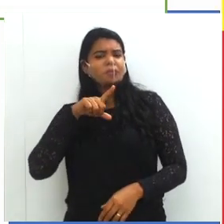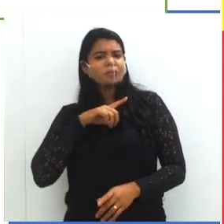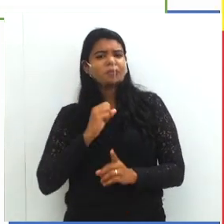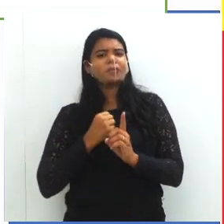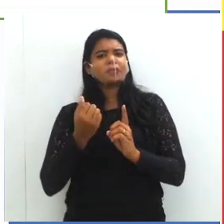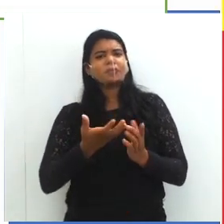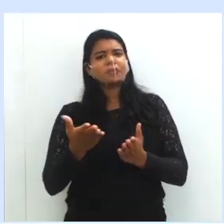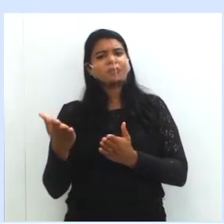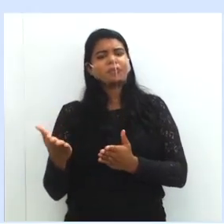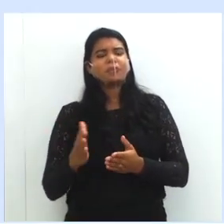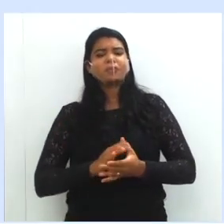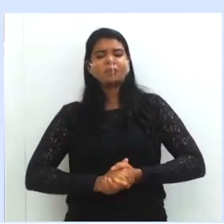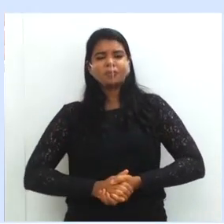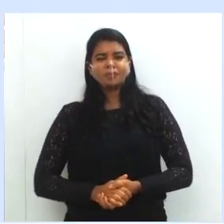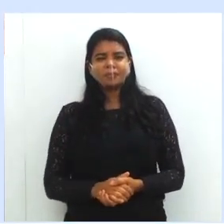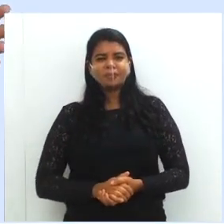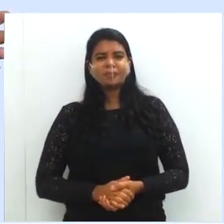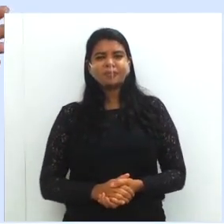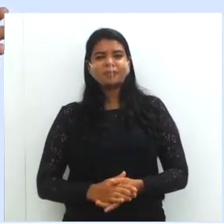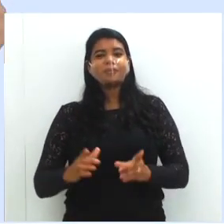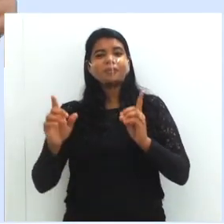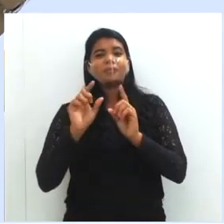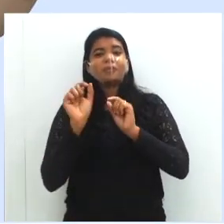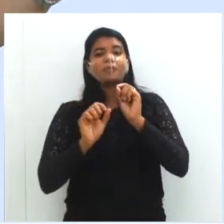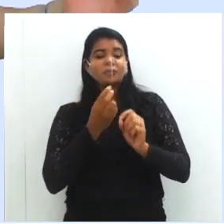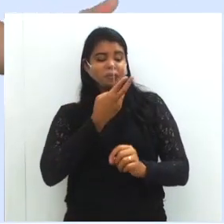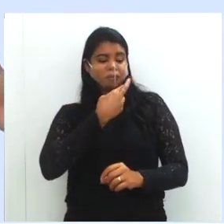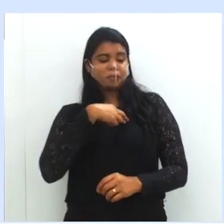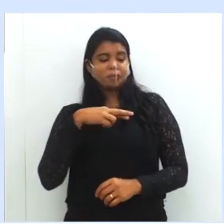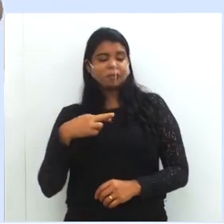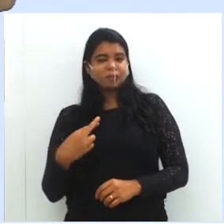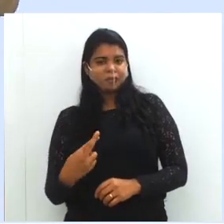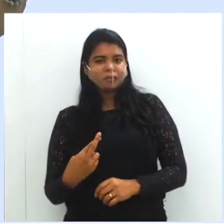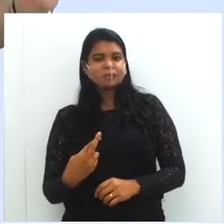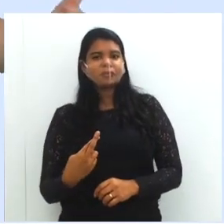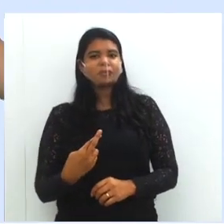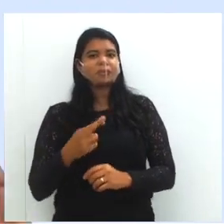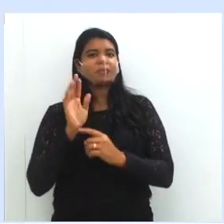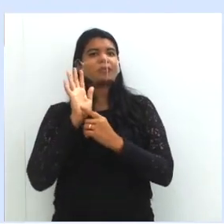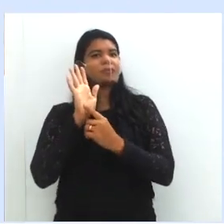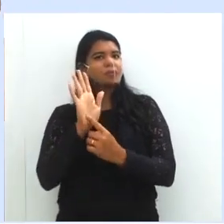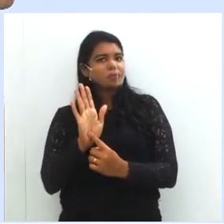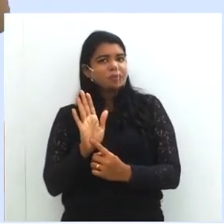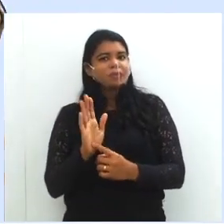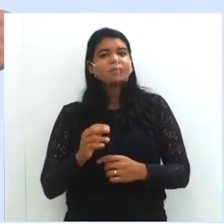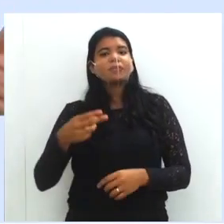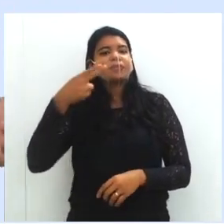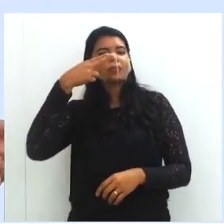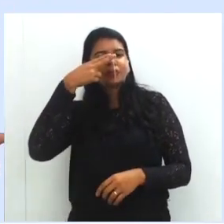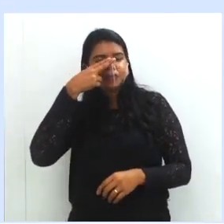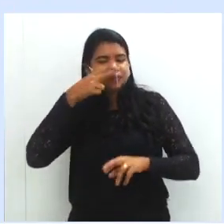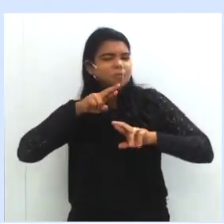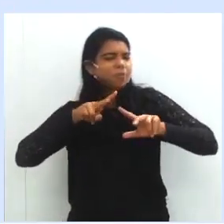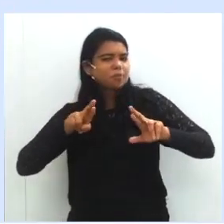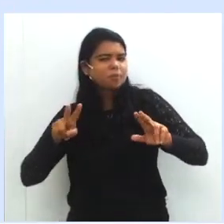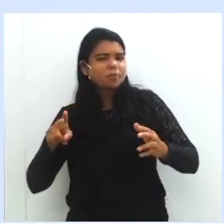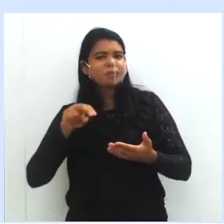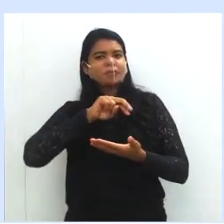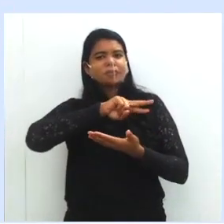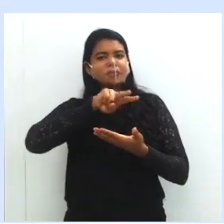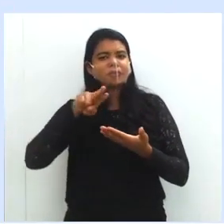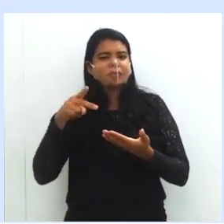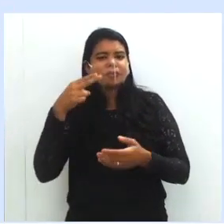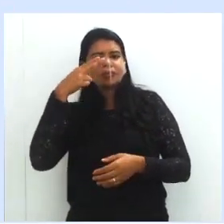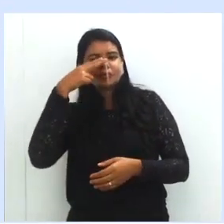existindo. Ou seja, nesse ponto, nós encontramos que a religião, a tradição religiosa, as crenças, certo? No